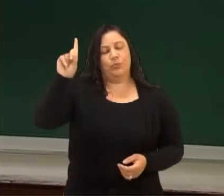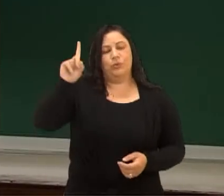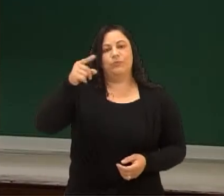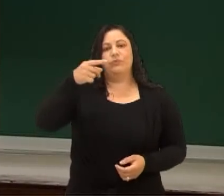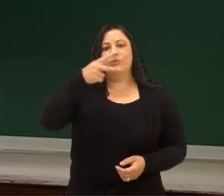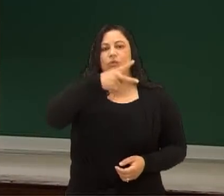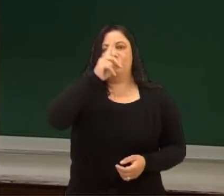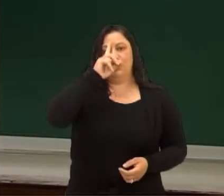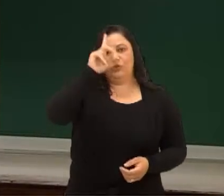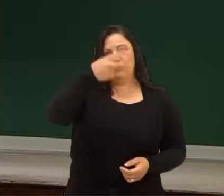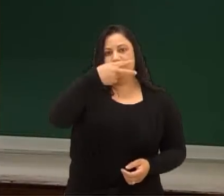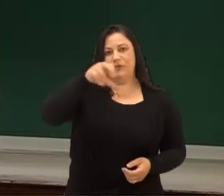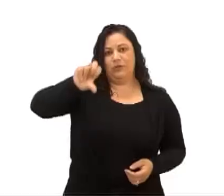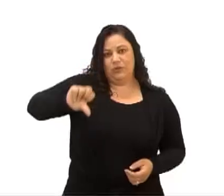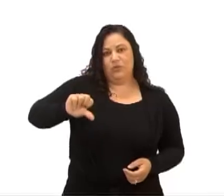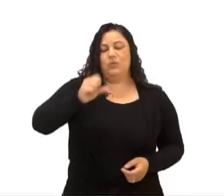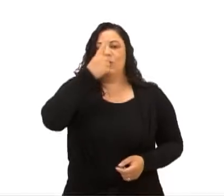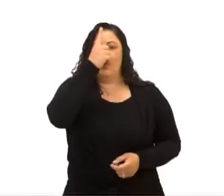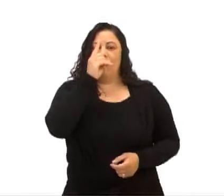ano bissexto.